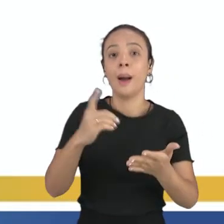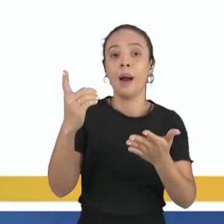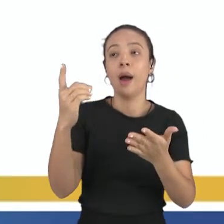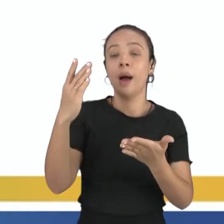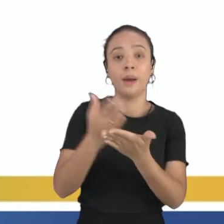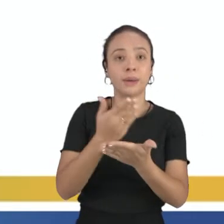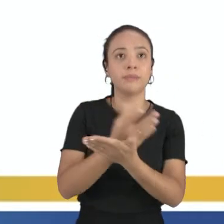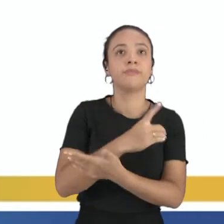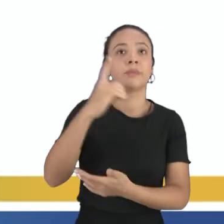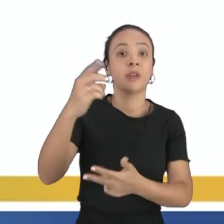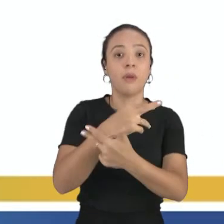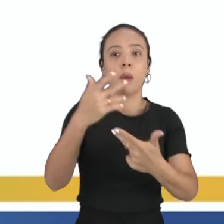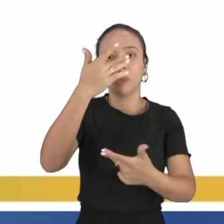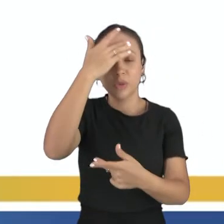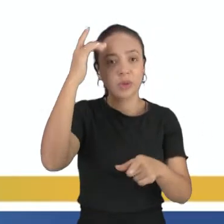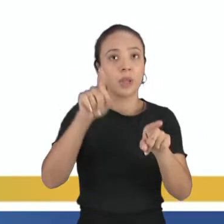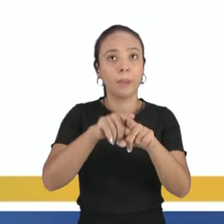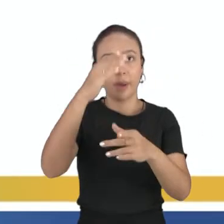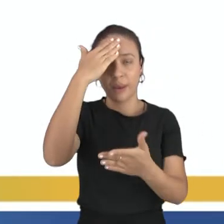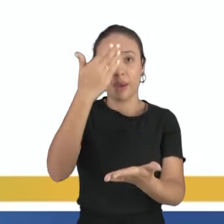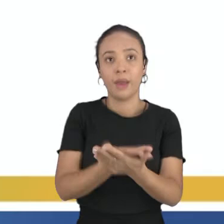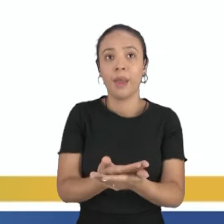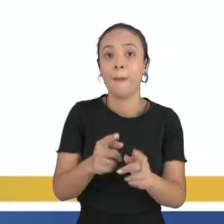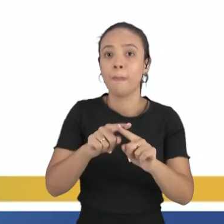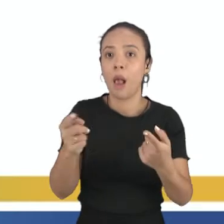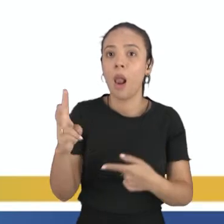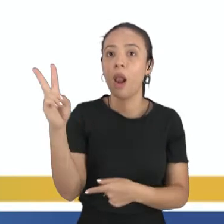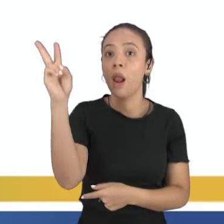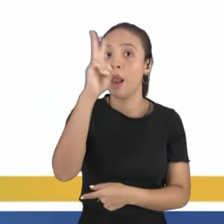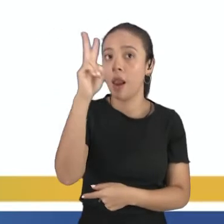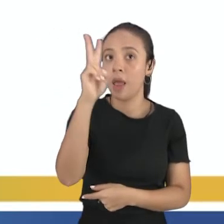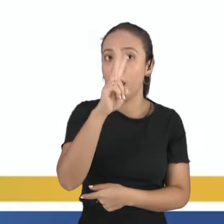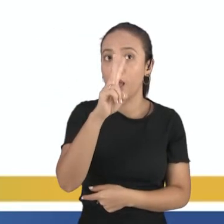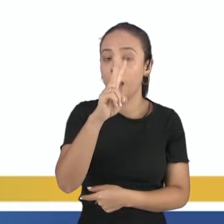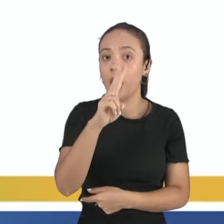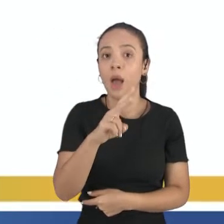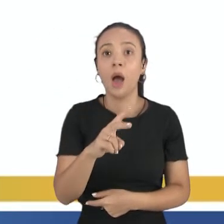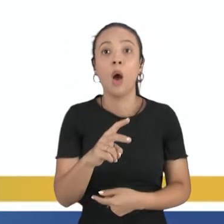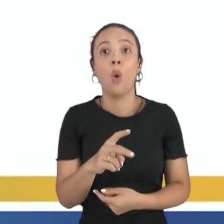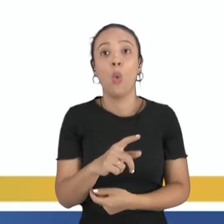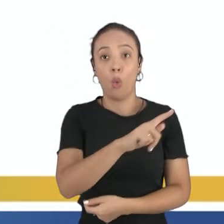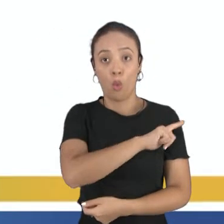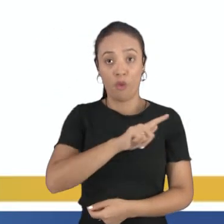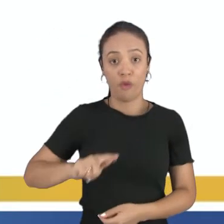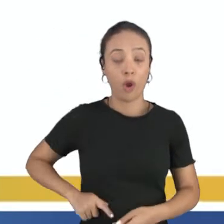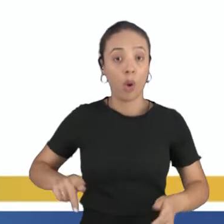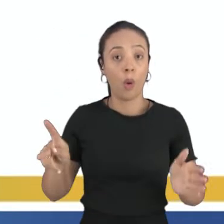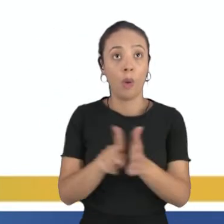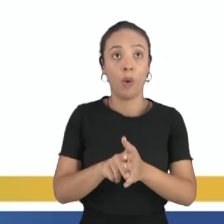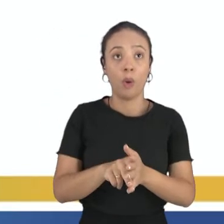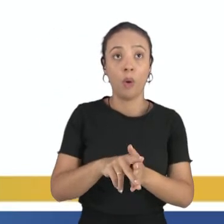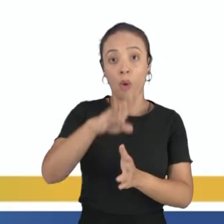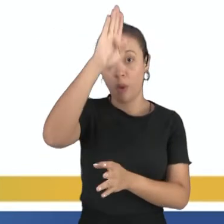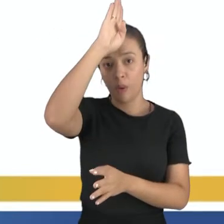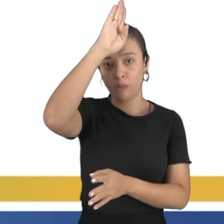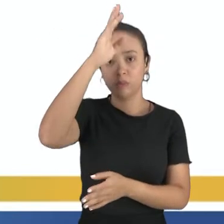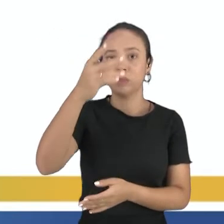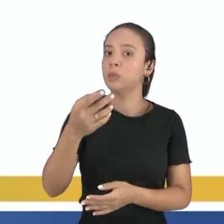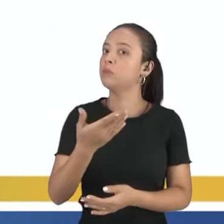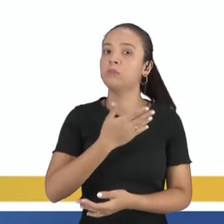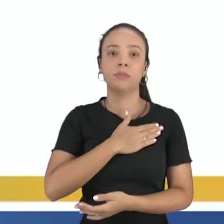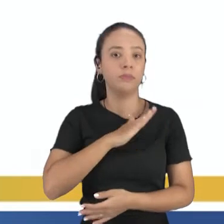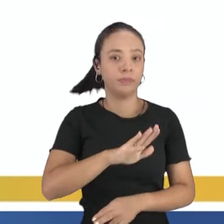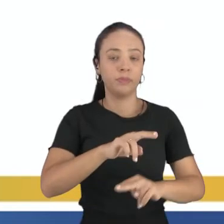Entretanto, lembrem-se disso, essa crença ela não era permitida pelo governo romano e os fiéis sofreram